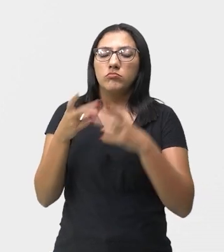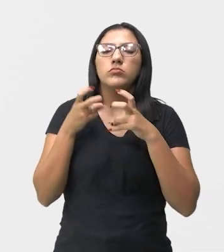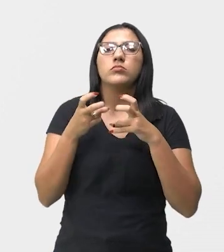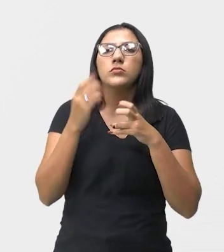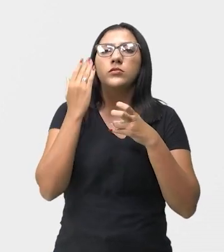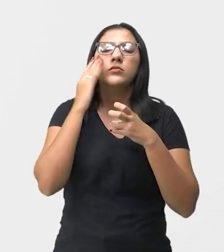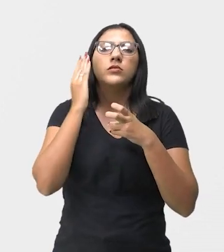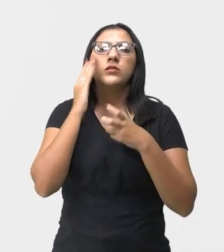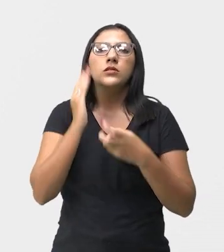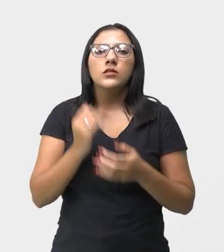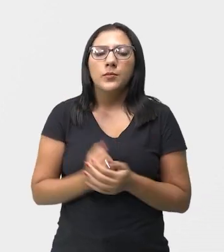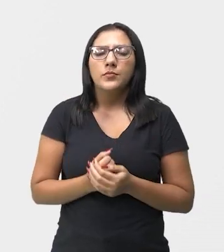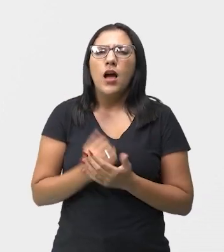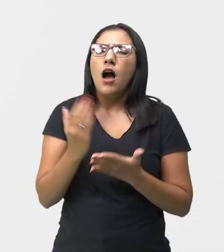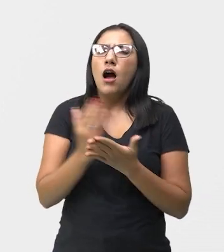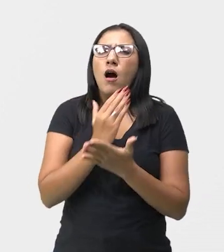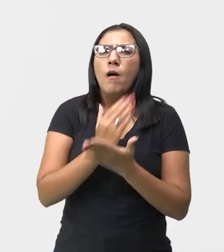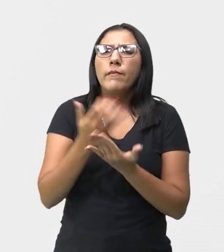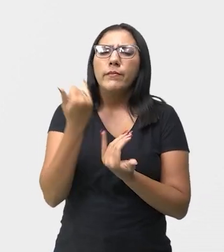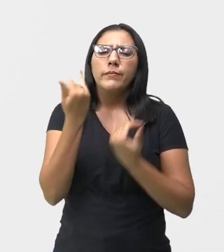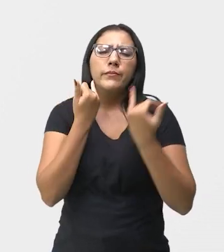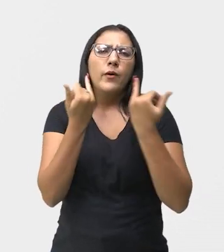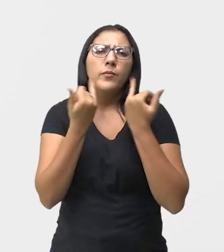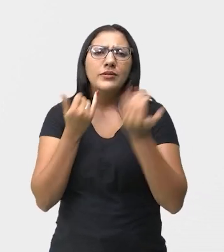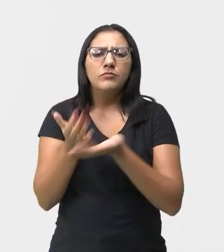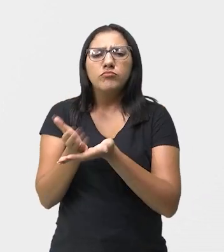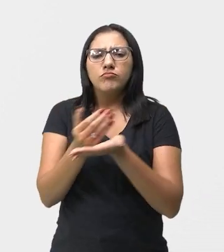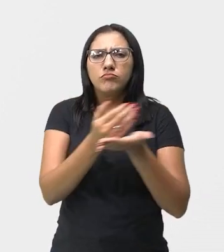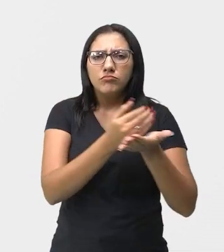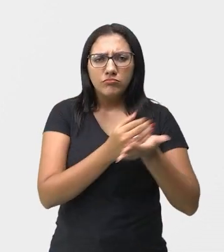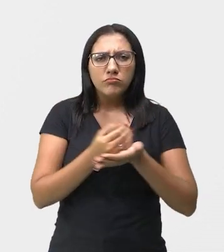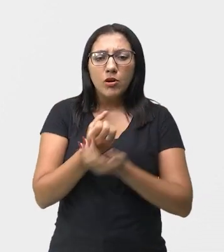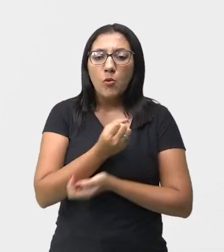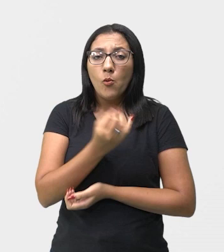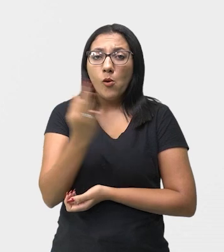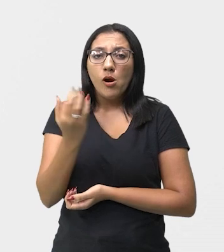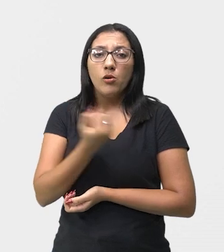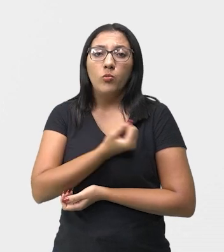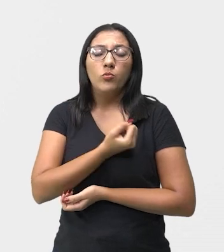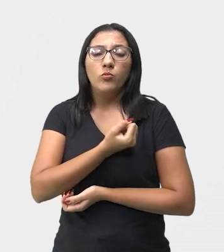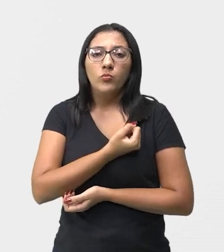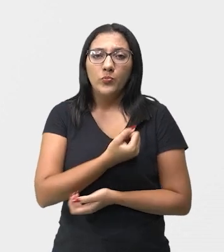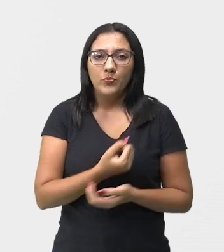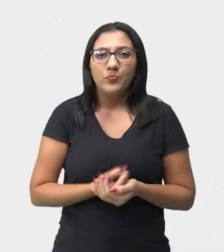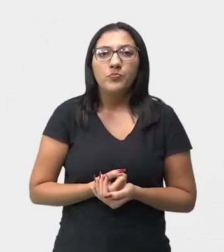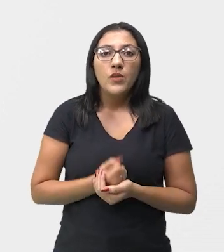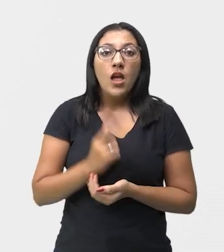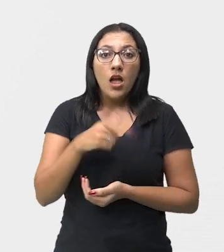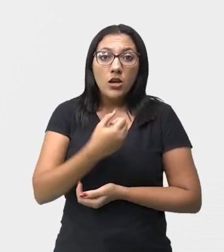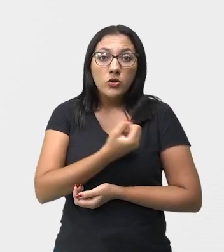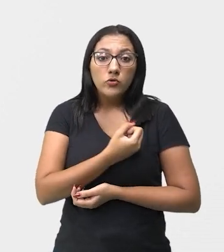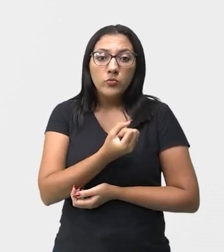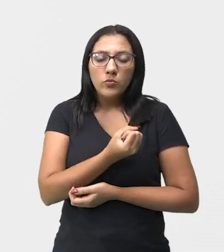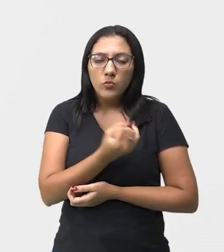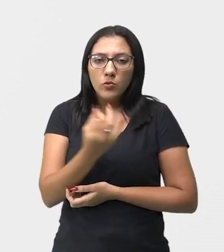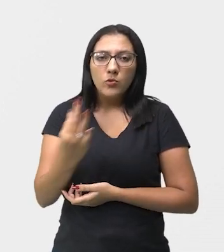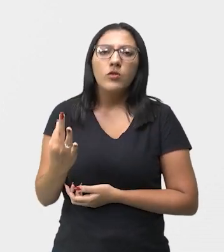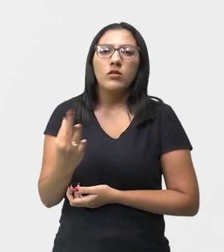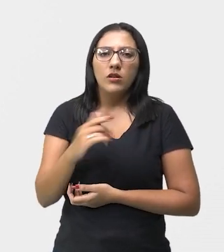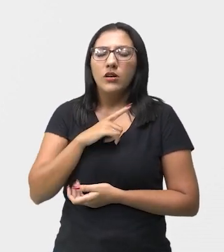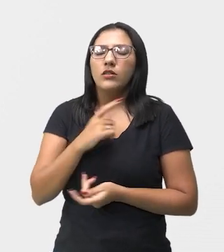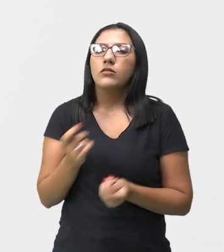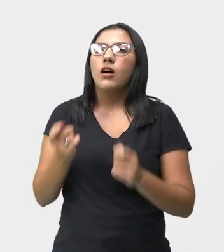quê? Algumas informações, alguns dados numéricos, tá bom? E esses dados numéricos, eles vão